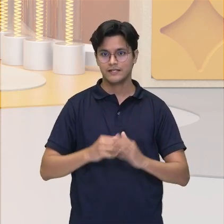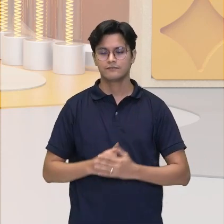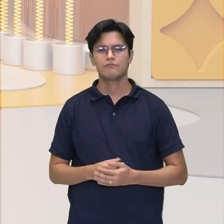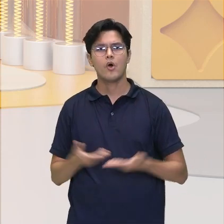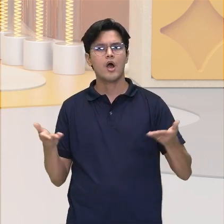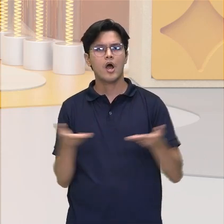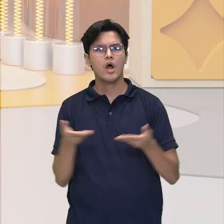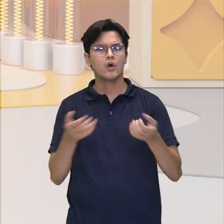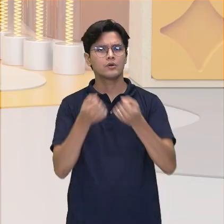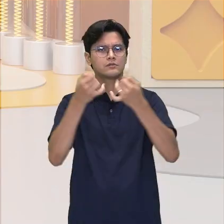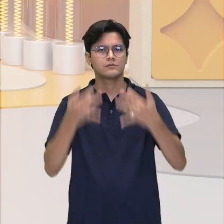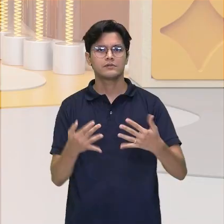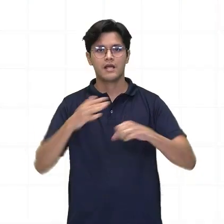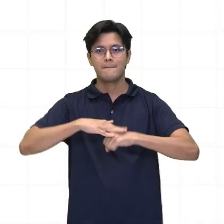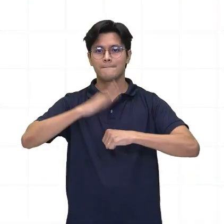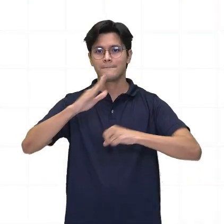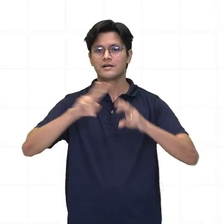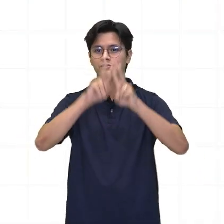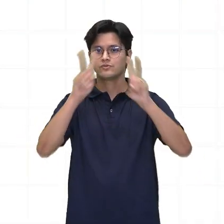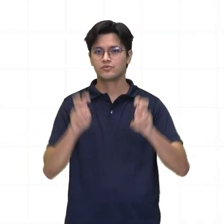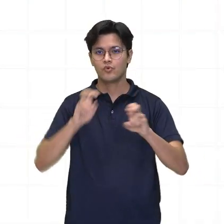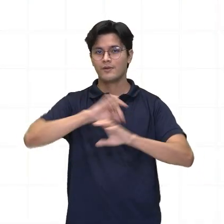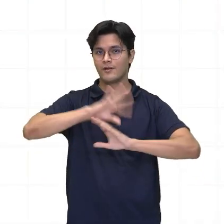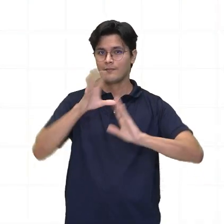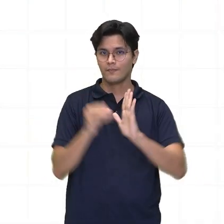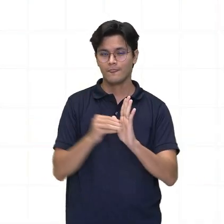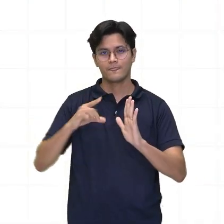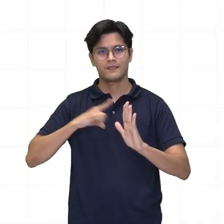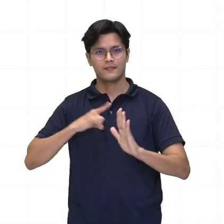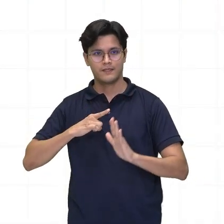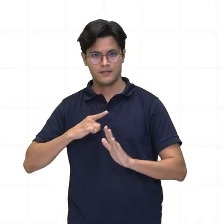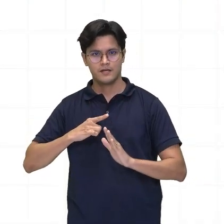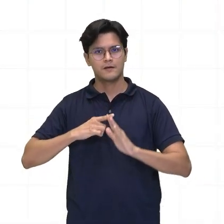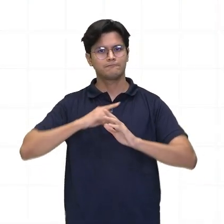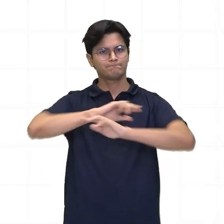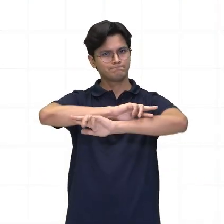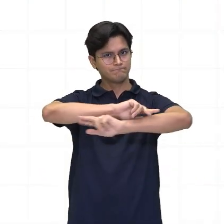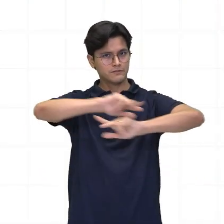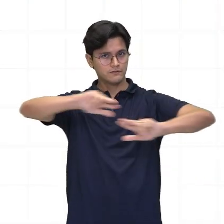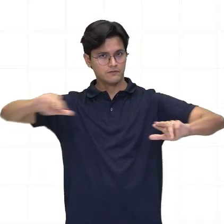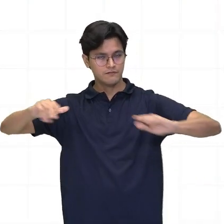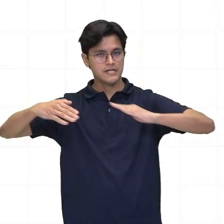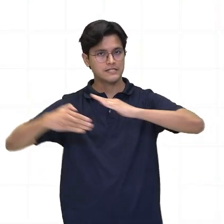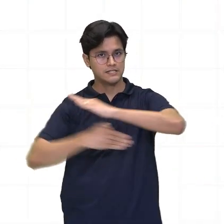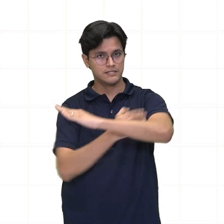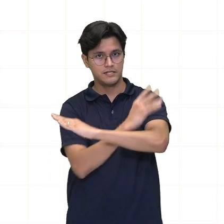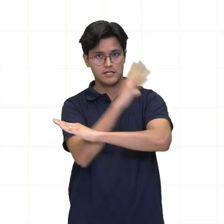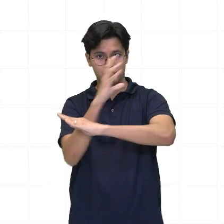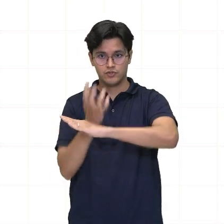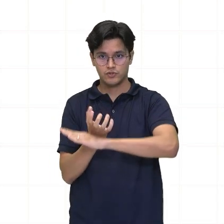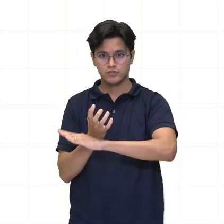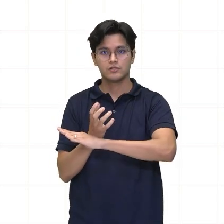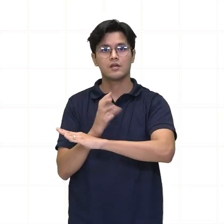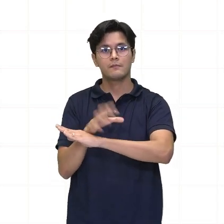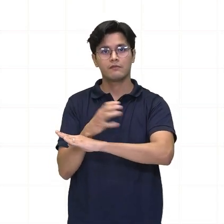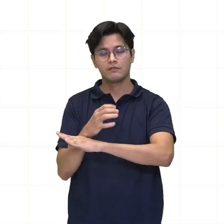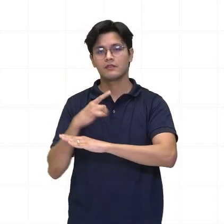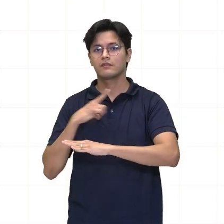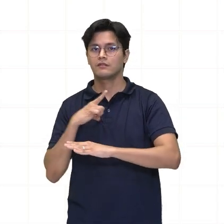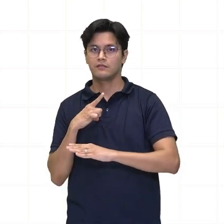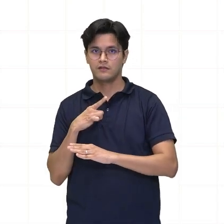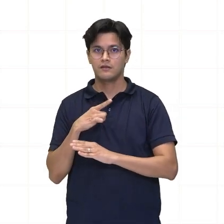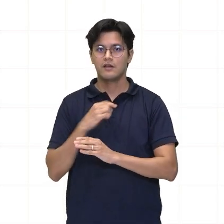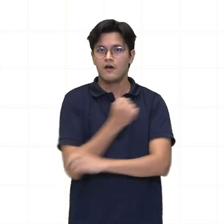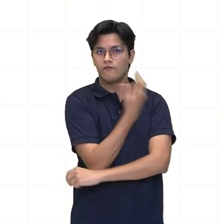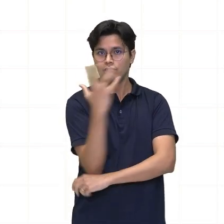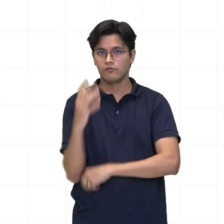da Amazônia. Ele engloba ali uma diversidade de ecossistemas que inclui a floresta amazônica, né, a maior